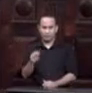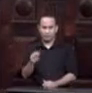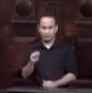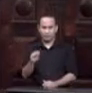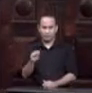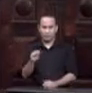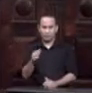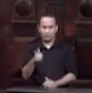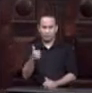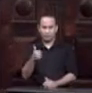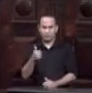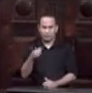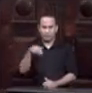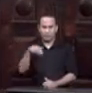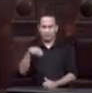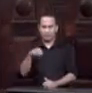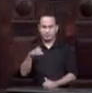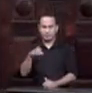Freixo.